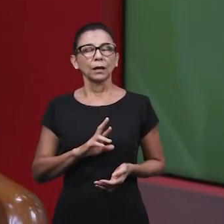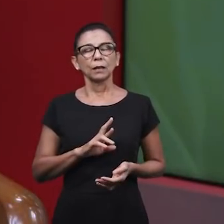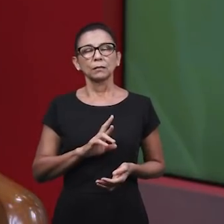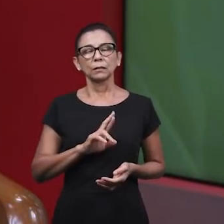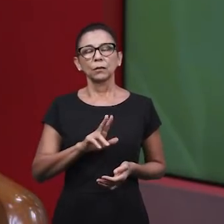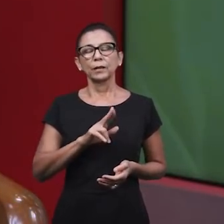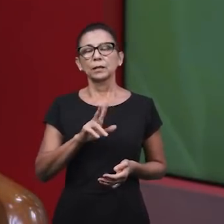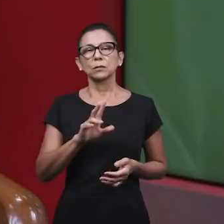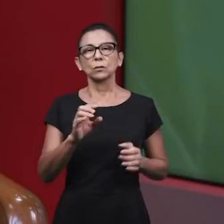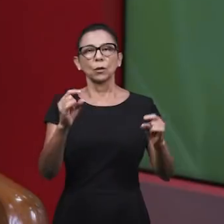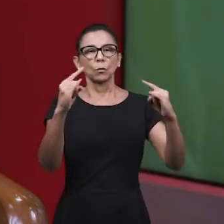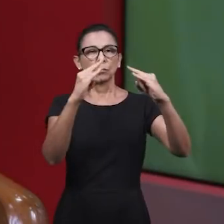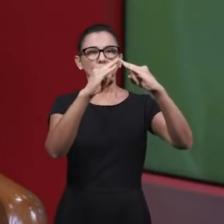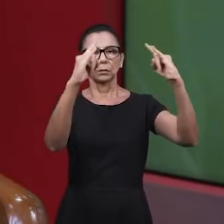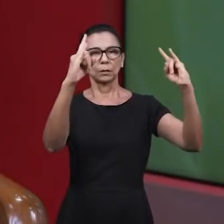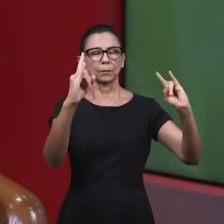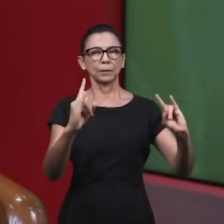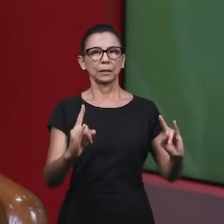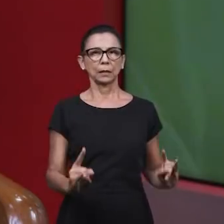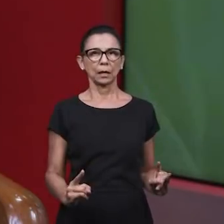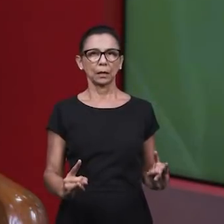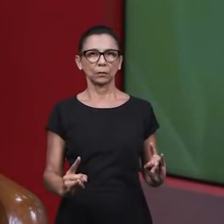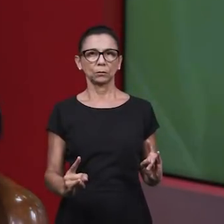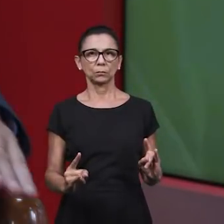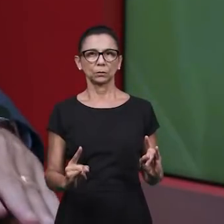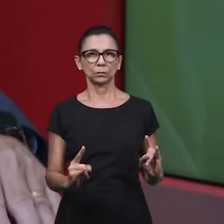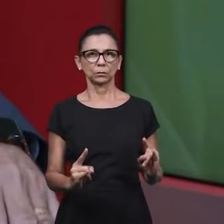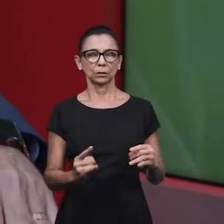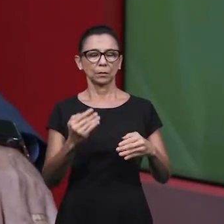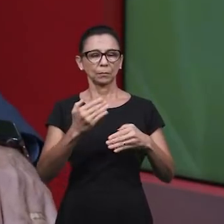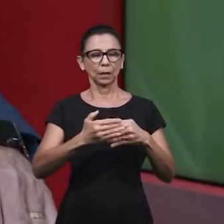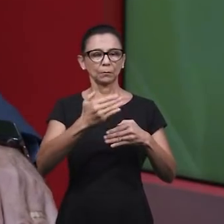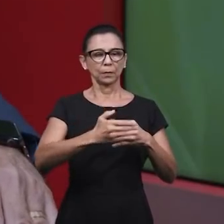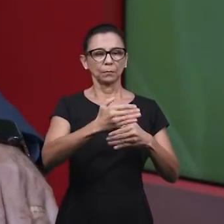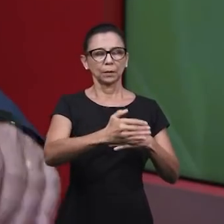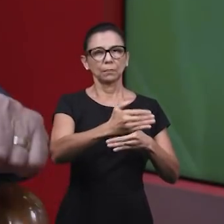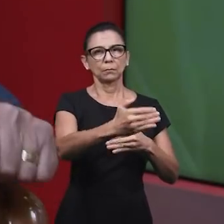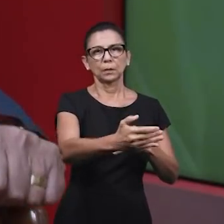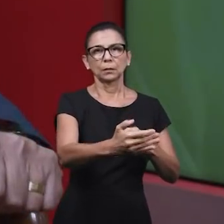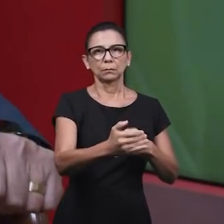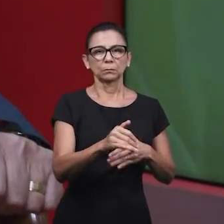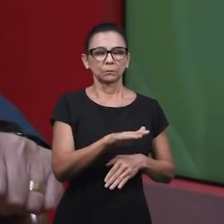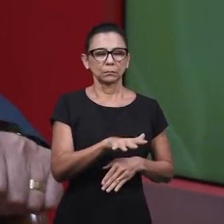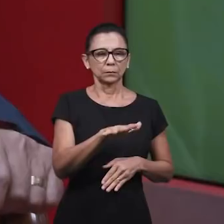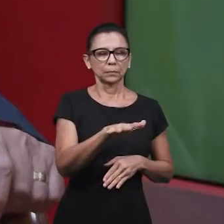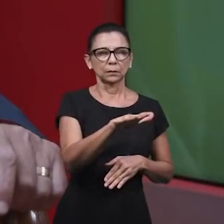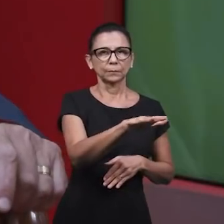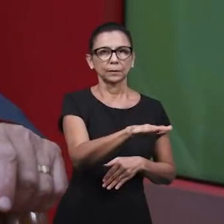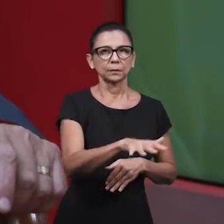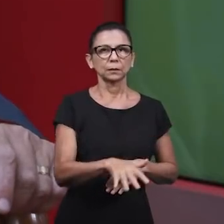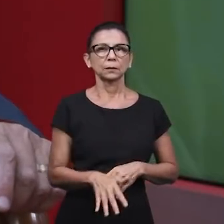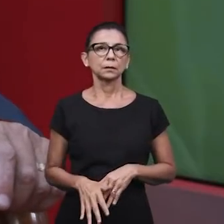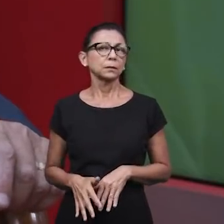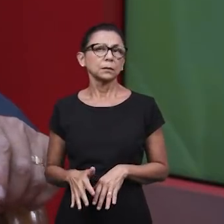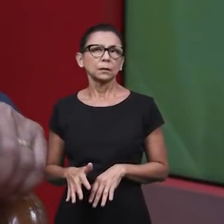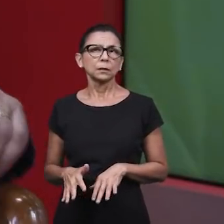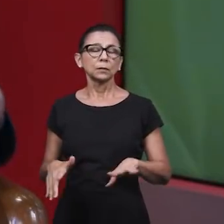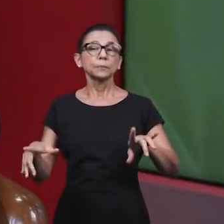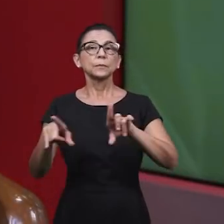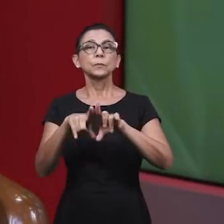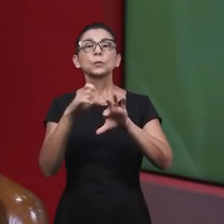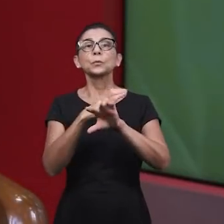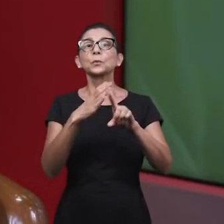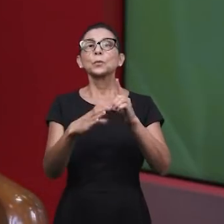tabernáculo, nos seus cômodos, nos seus objetos, mas também no culto, nas suas mais